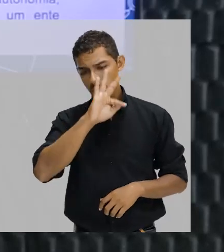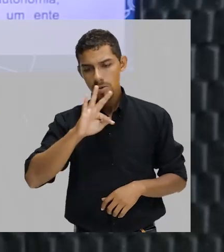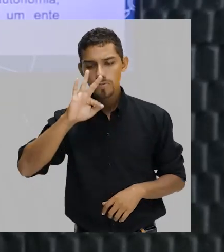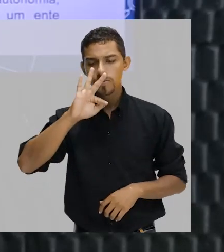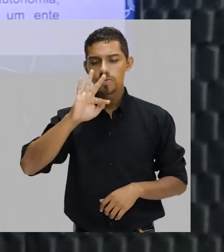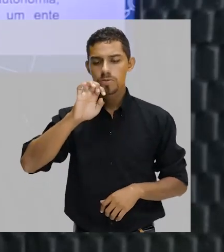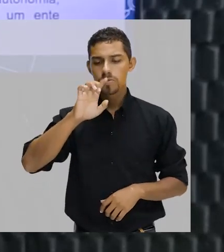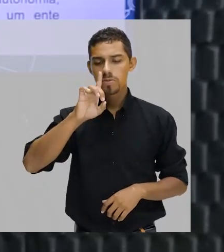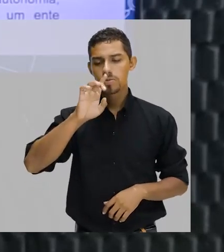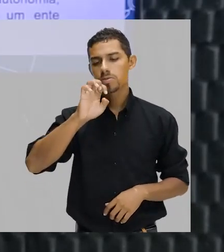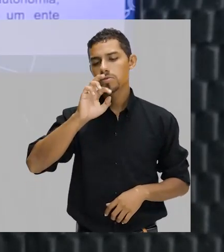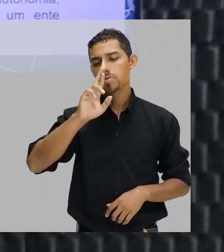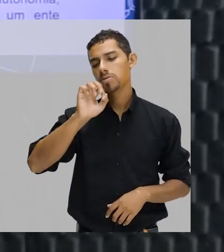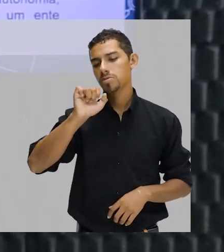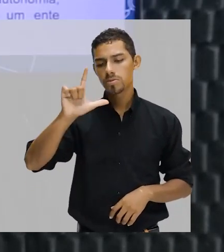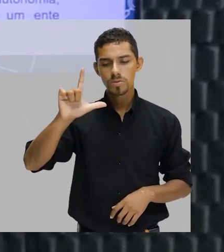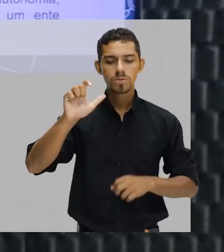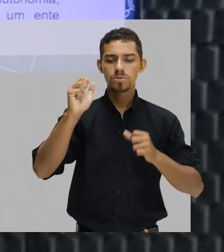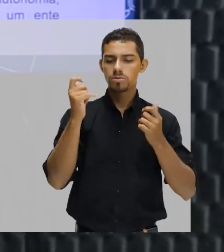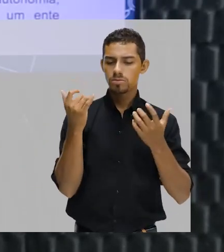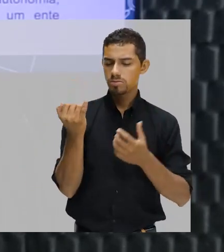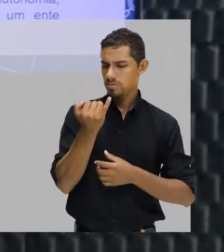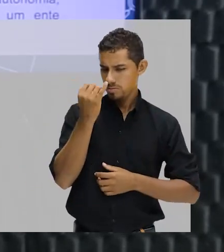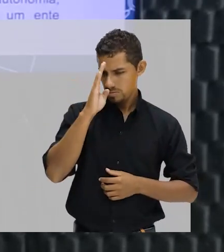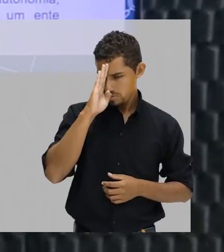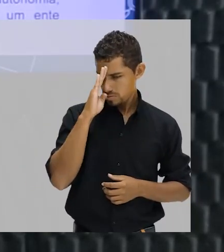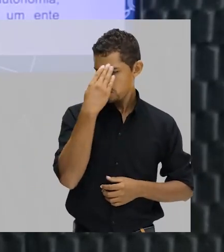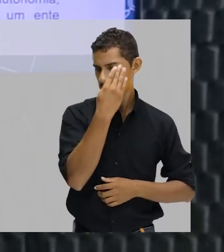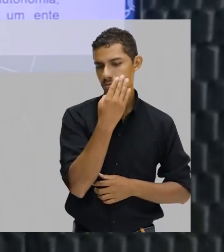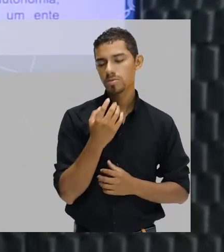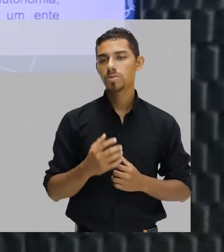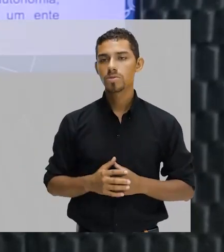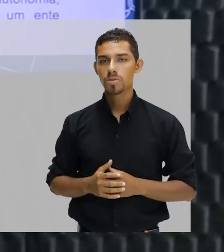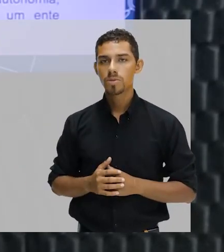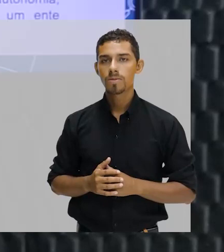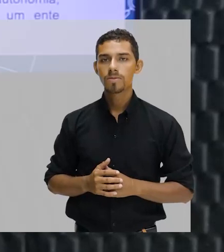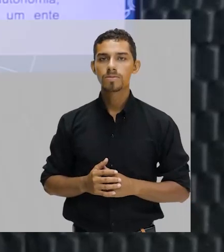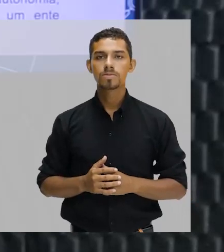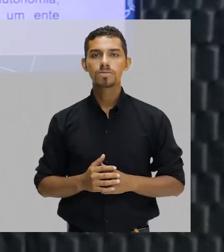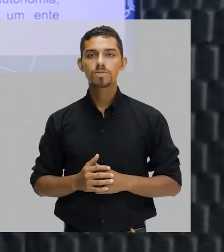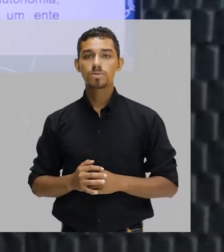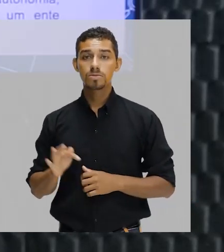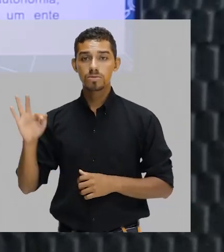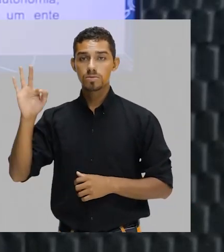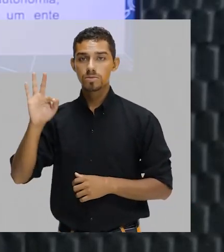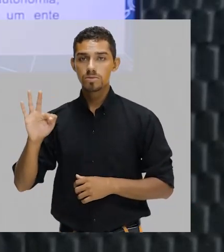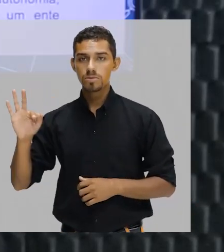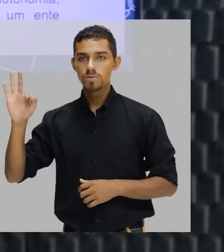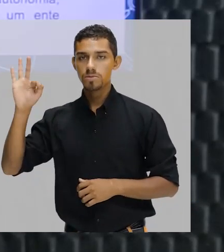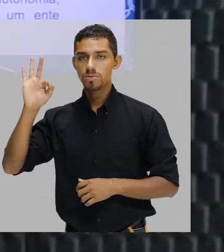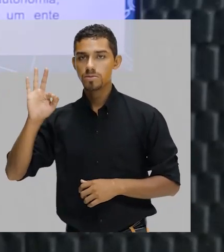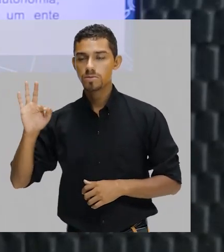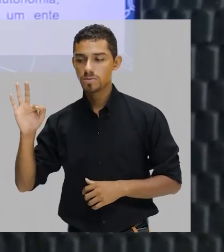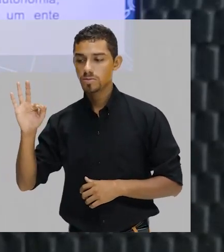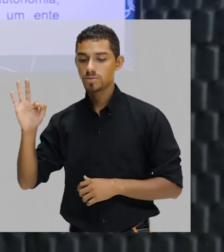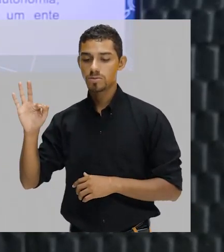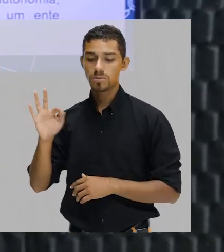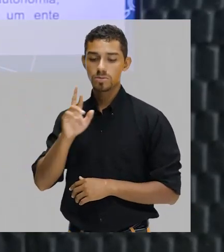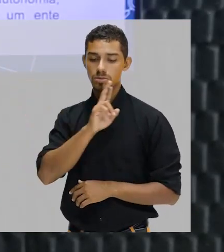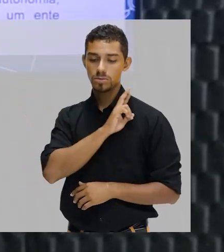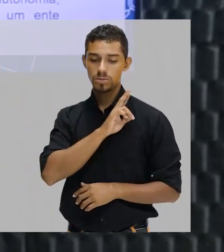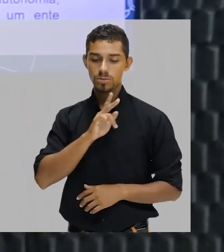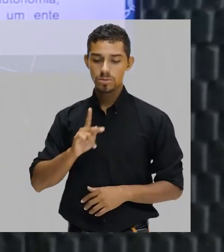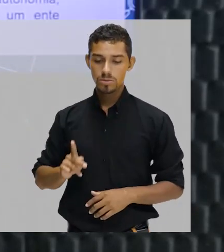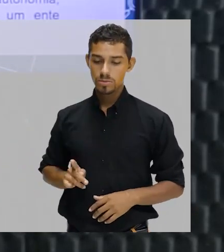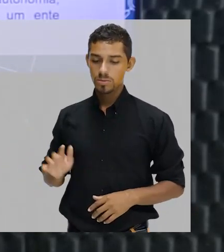Constituição Federal. Isto é o princípio da federação, é o pacto federativo, tá certo? Então, República Federativa do